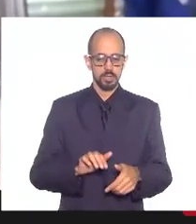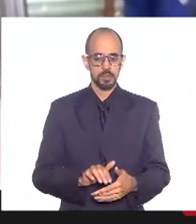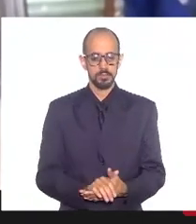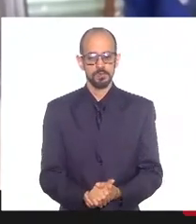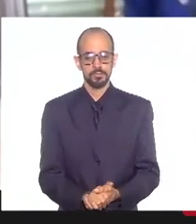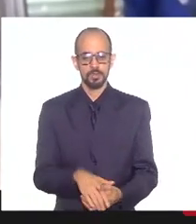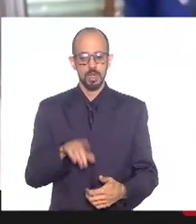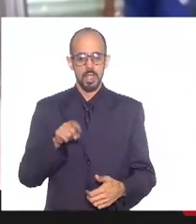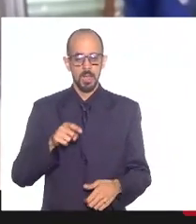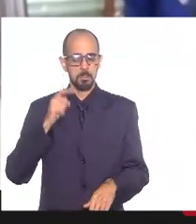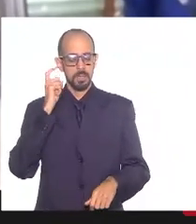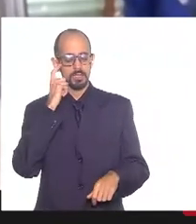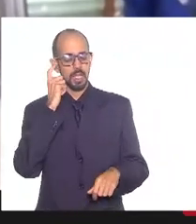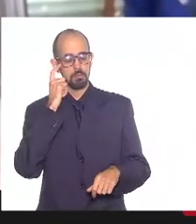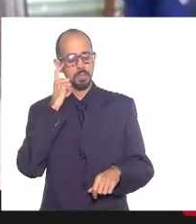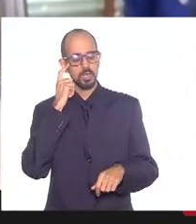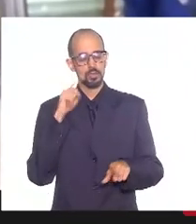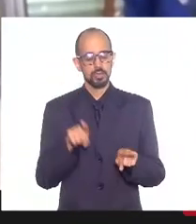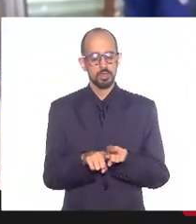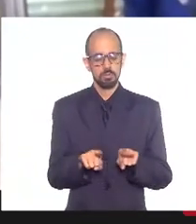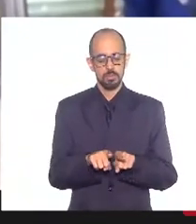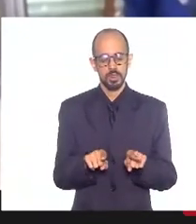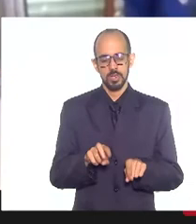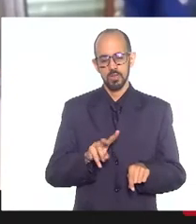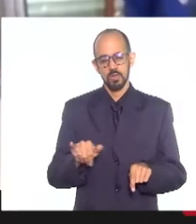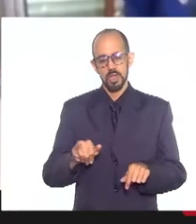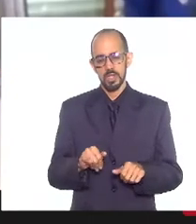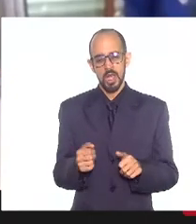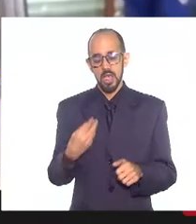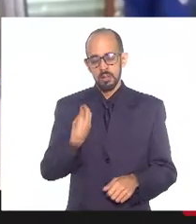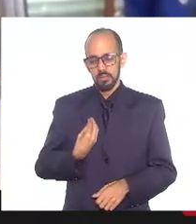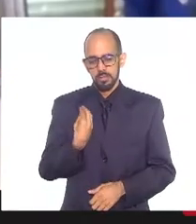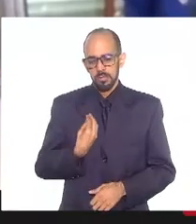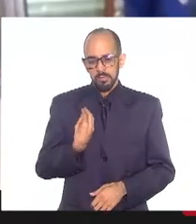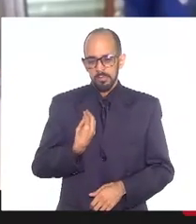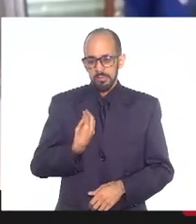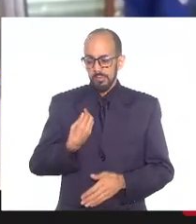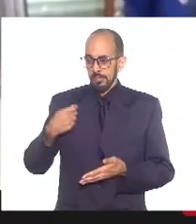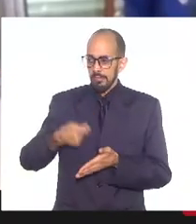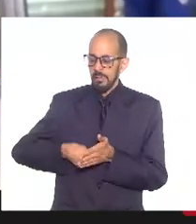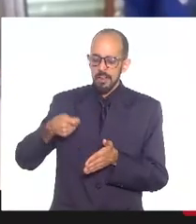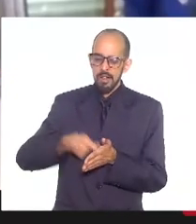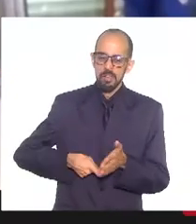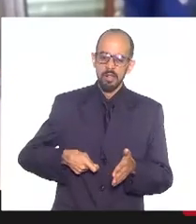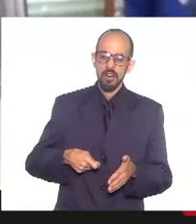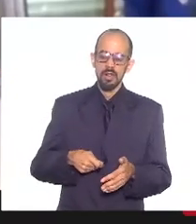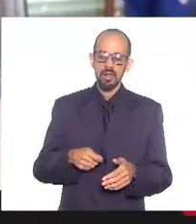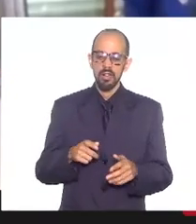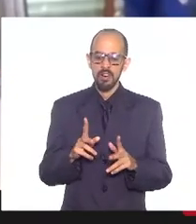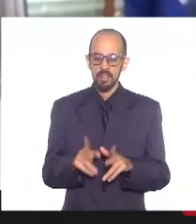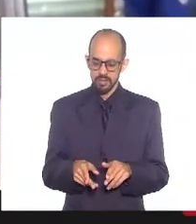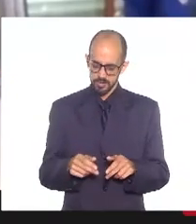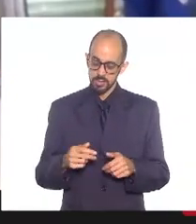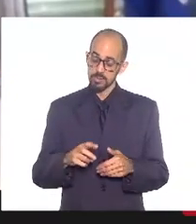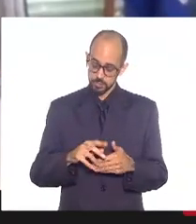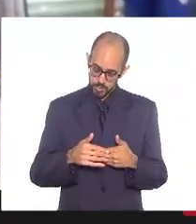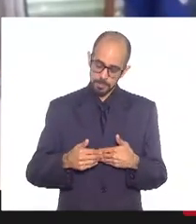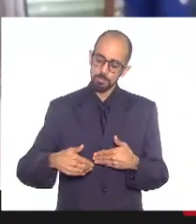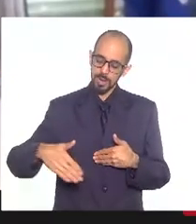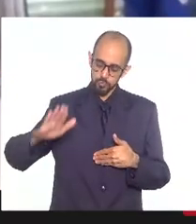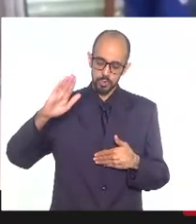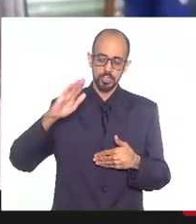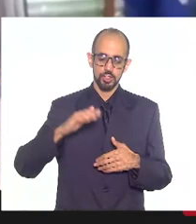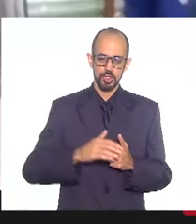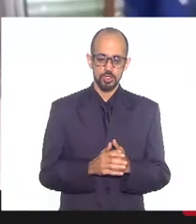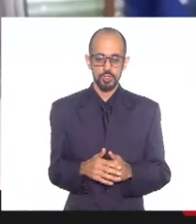são reflexões que vão estar também presentes nas batalhas que vão ter que vir daqui para frente. Volto a